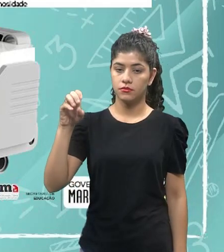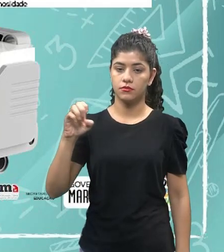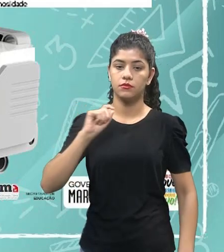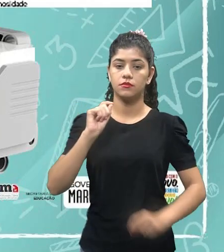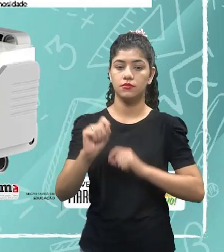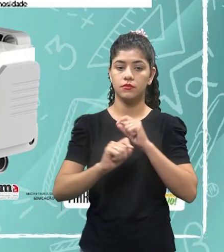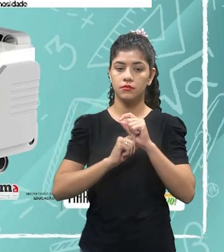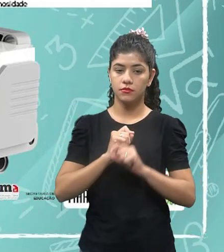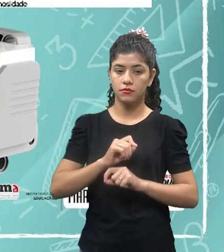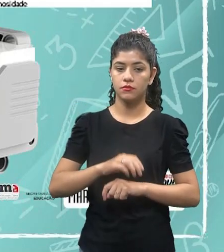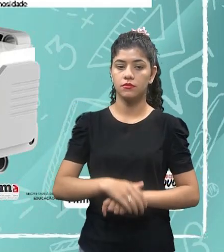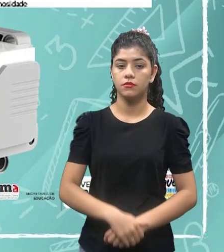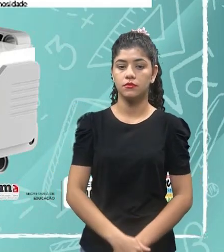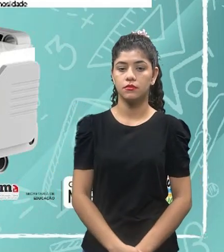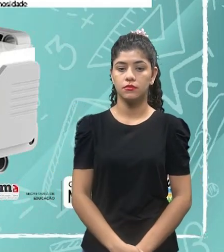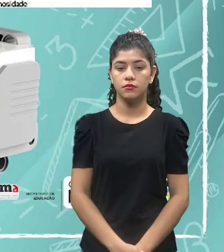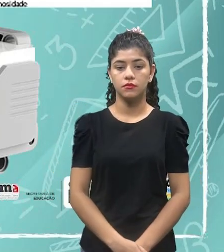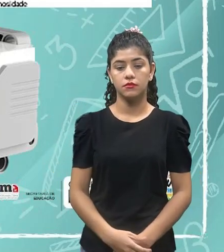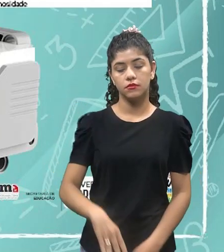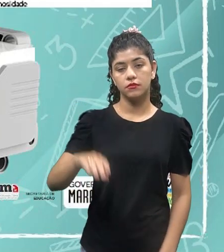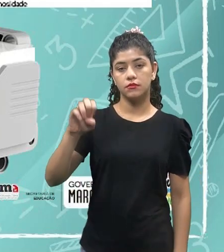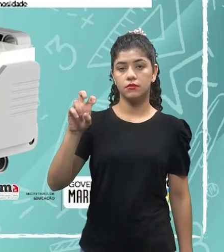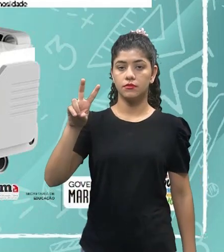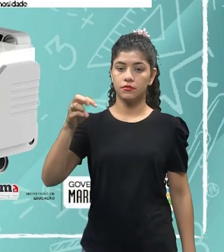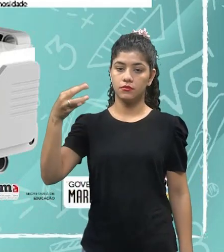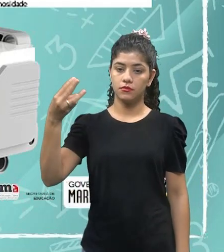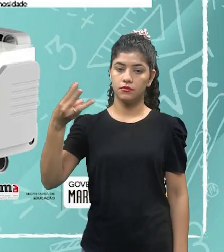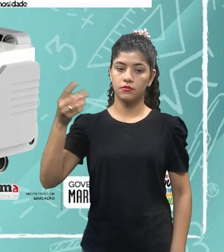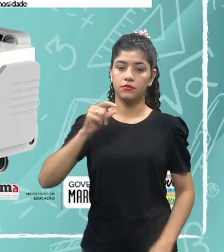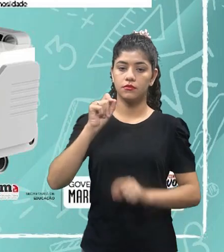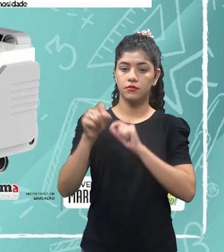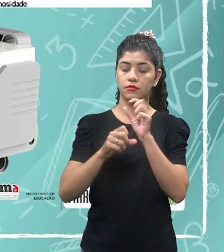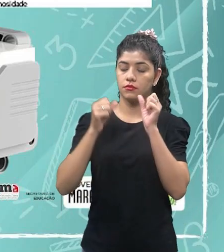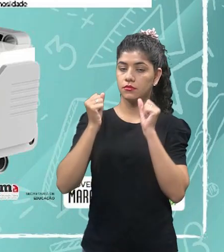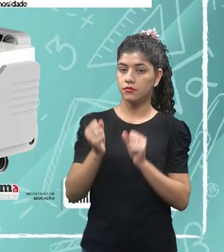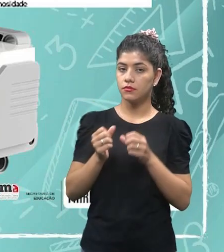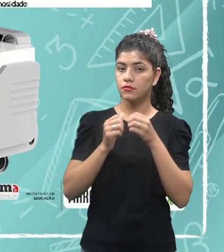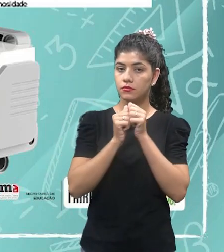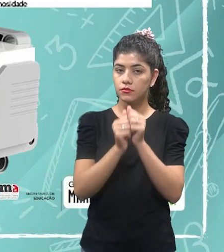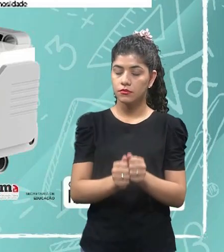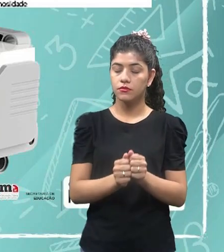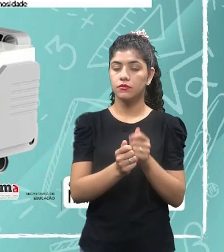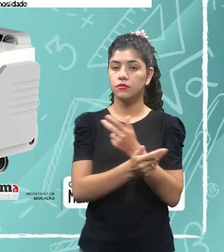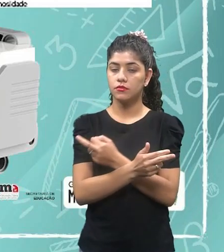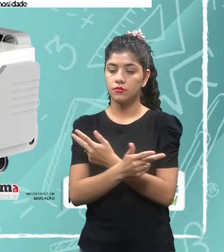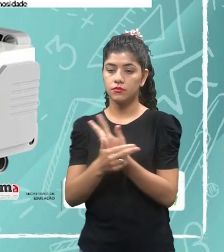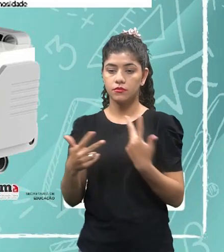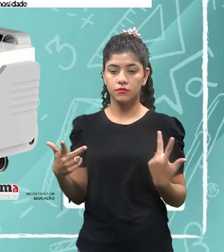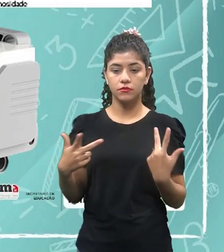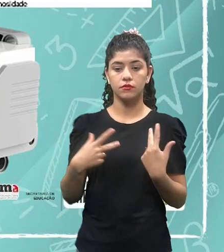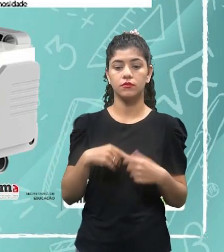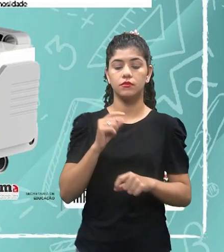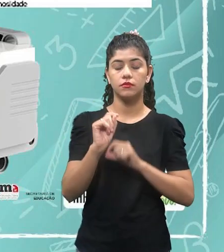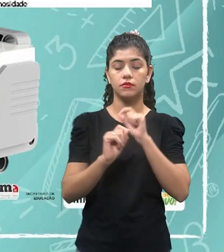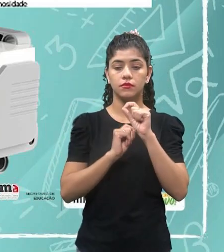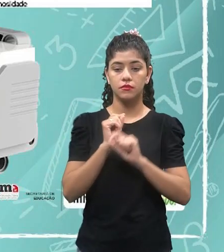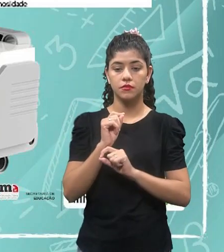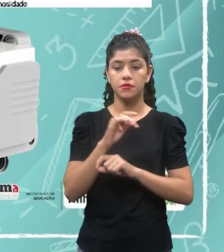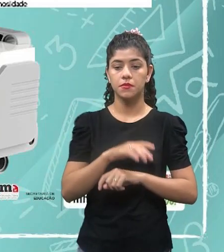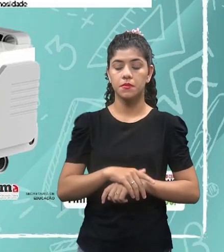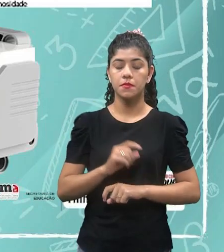motor poderoso de controle preciso, podendo se alinhar com outros motores no robô, de modo a